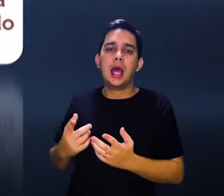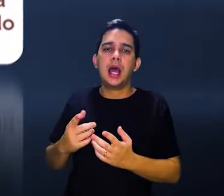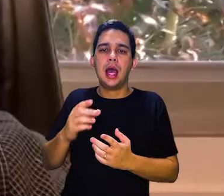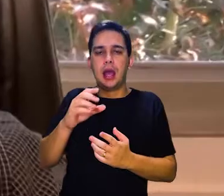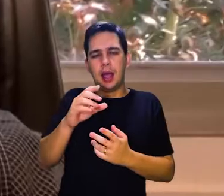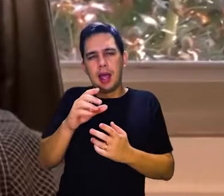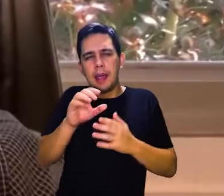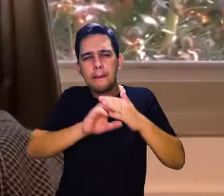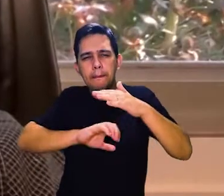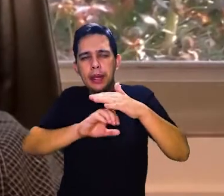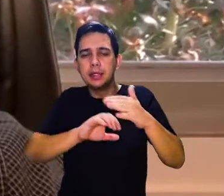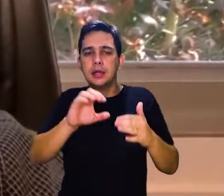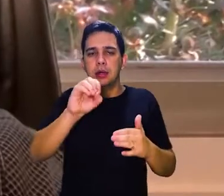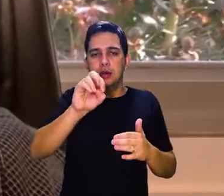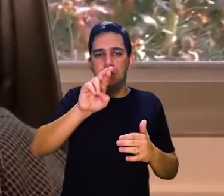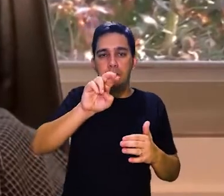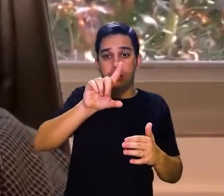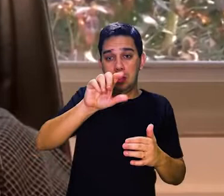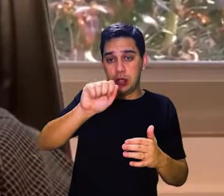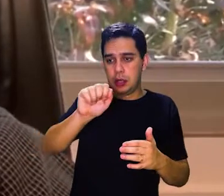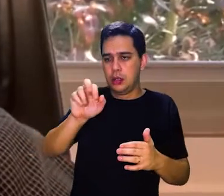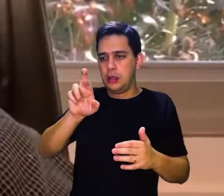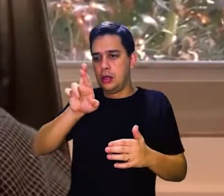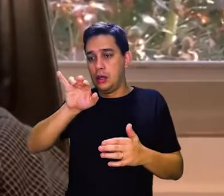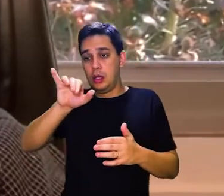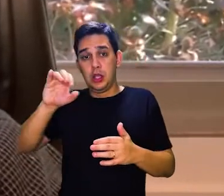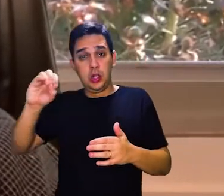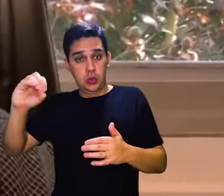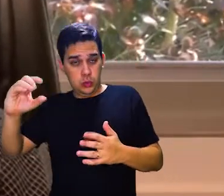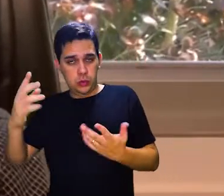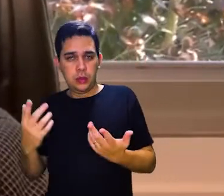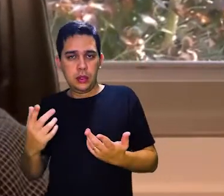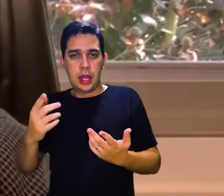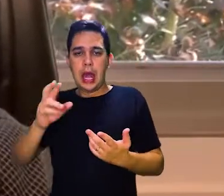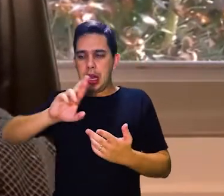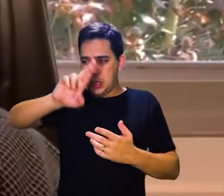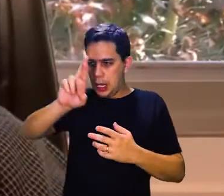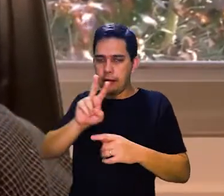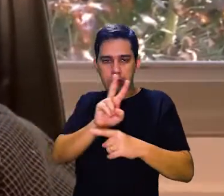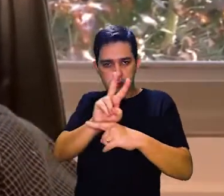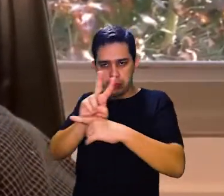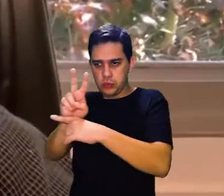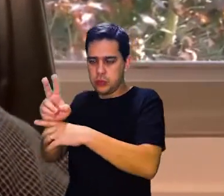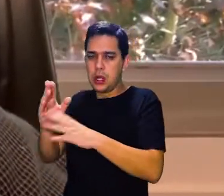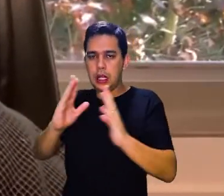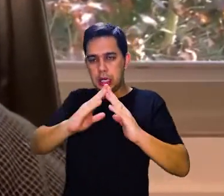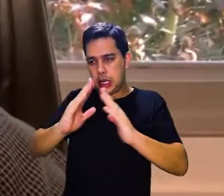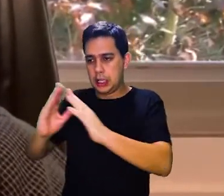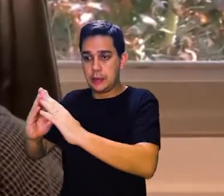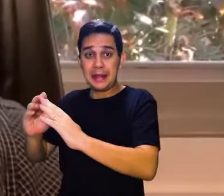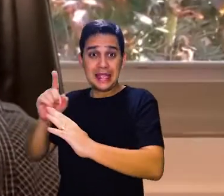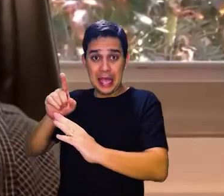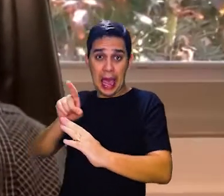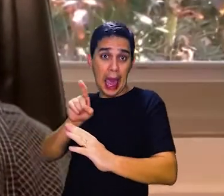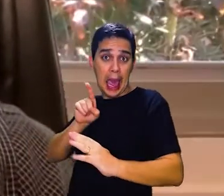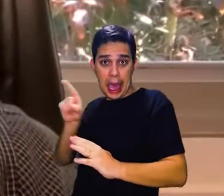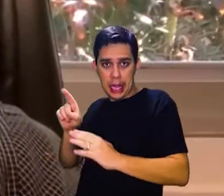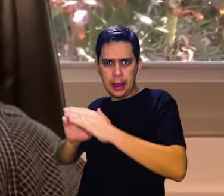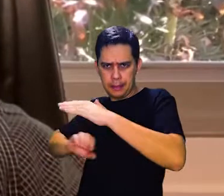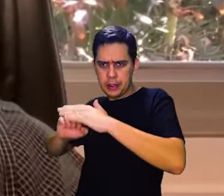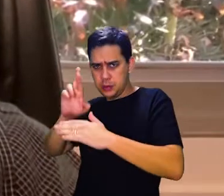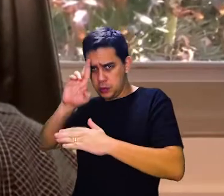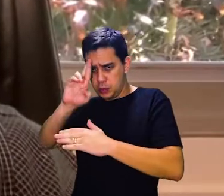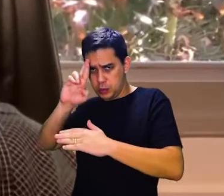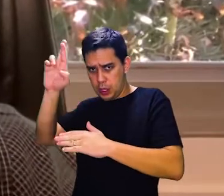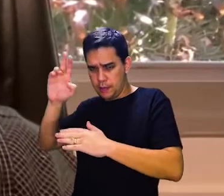presta ele diretamente. Ela transfere o poder de explorá-lo a terceiros, porque